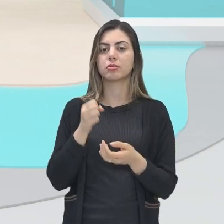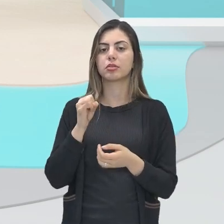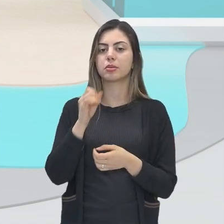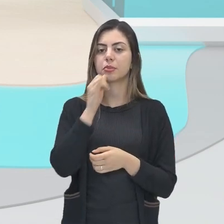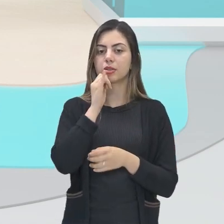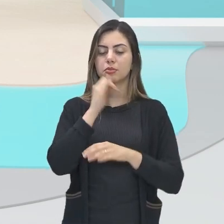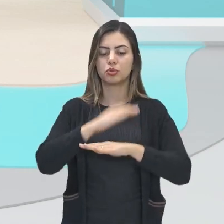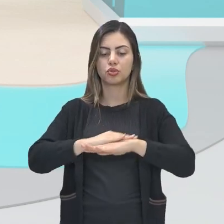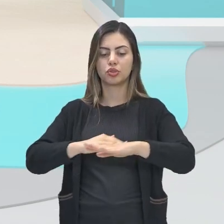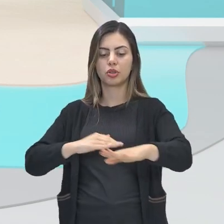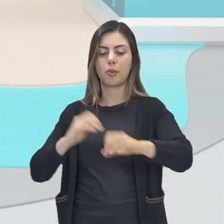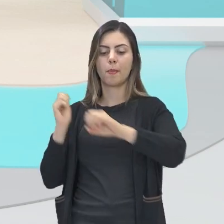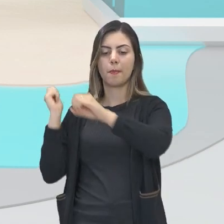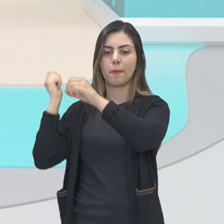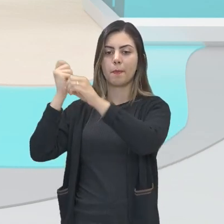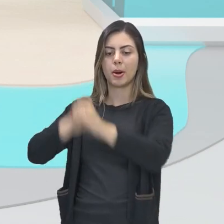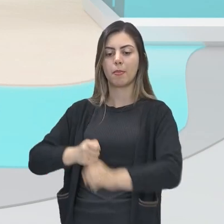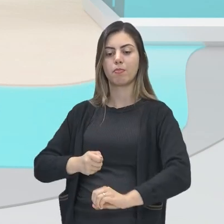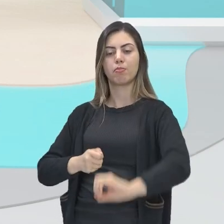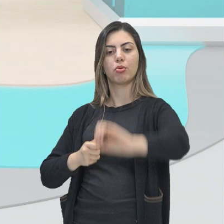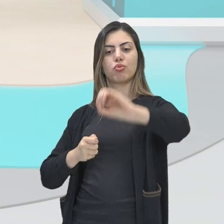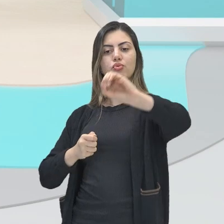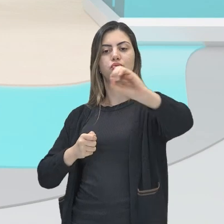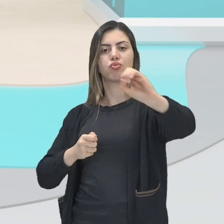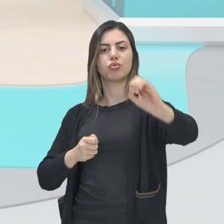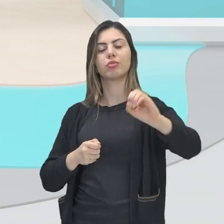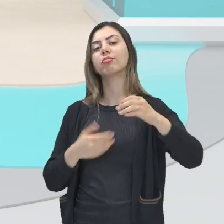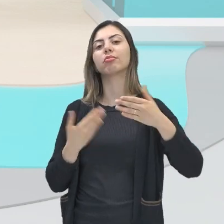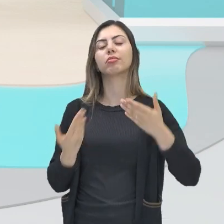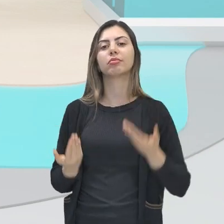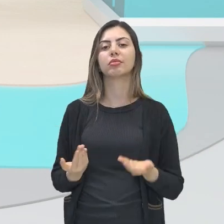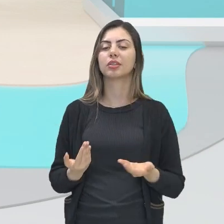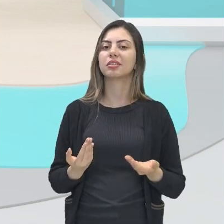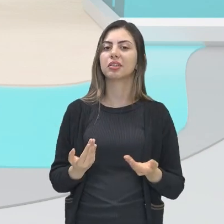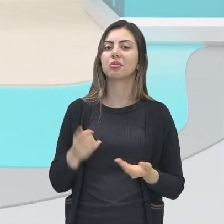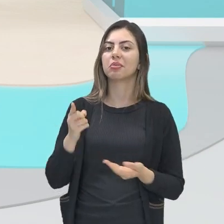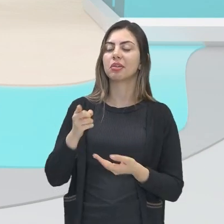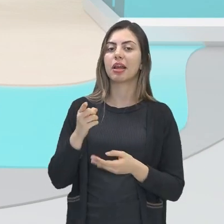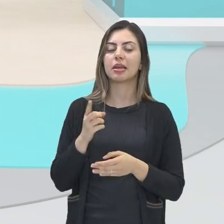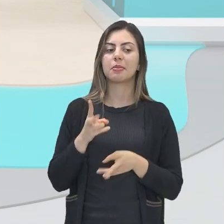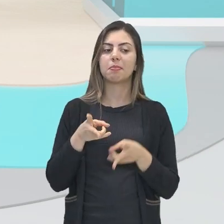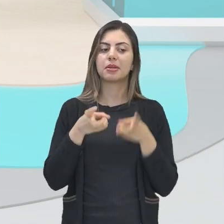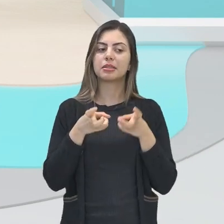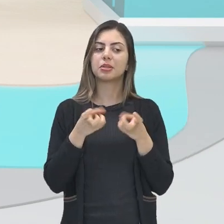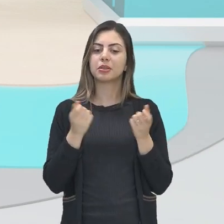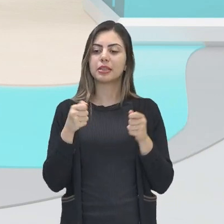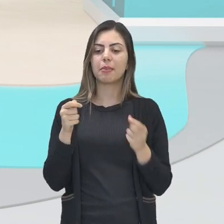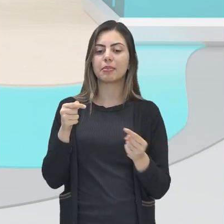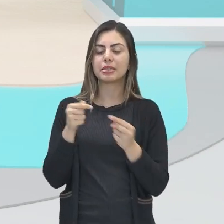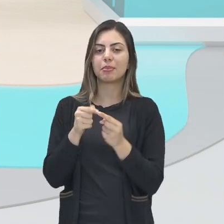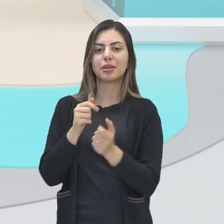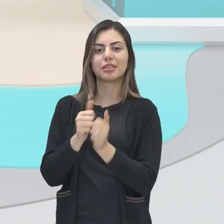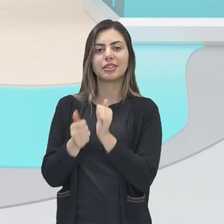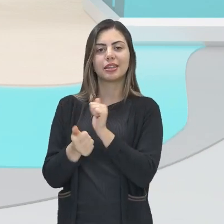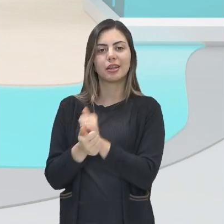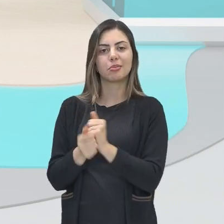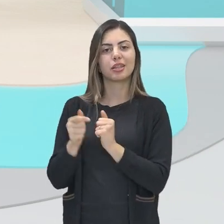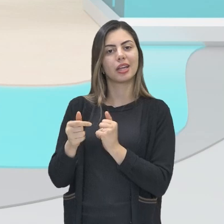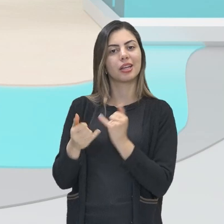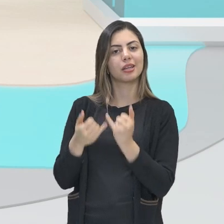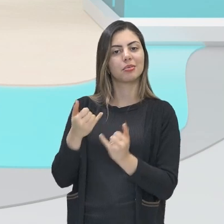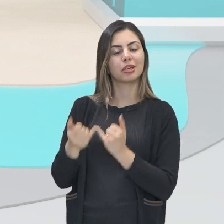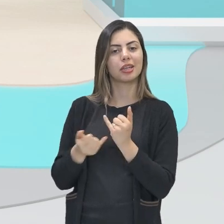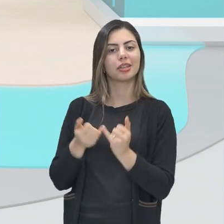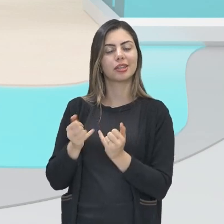no chão, ele faz a bola rebater, né? Então, olha, ele percebeu que isso daqui era muito interessante, podia ser usado